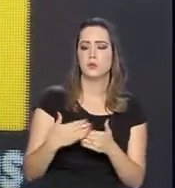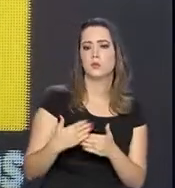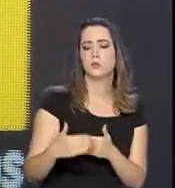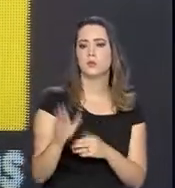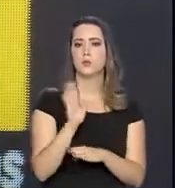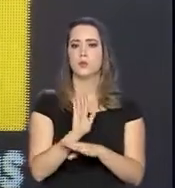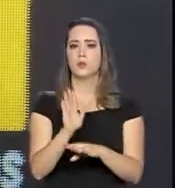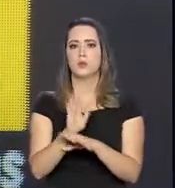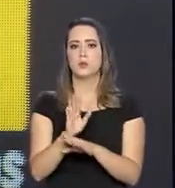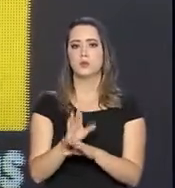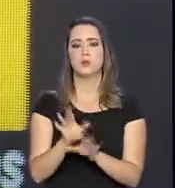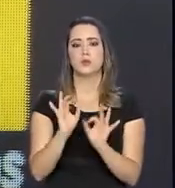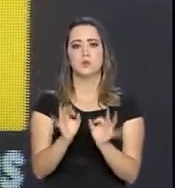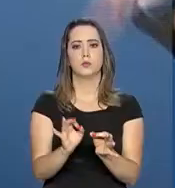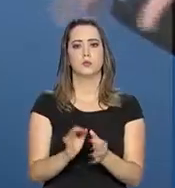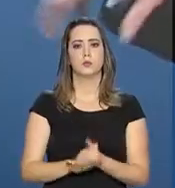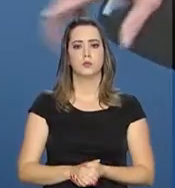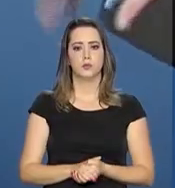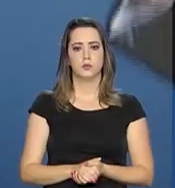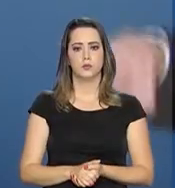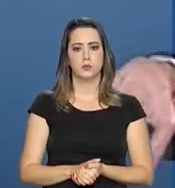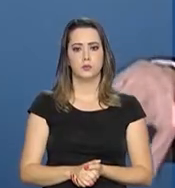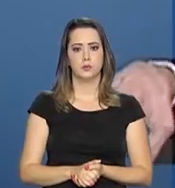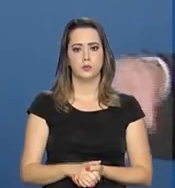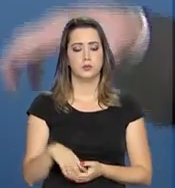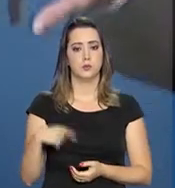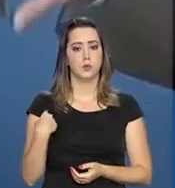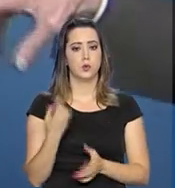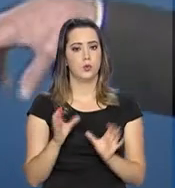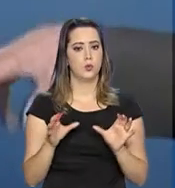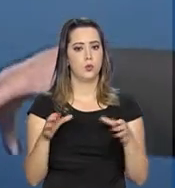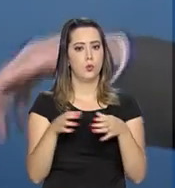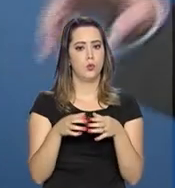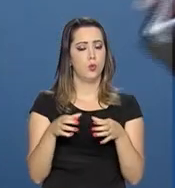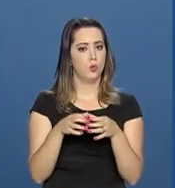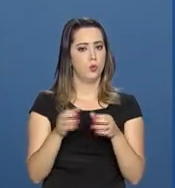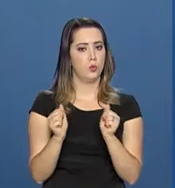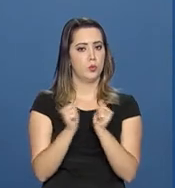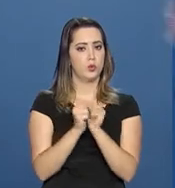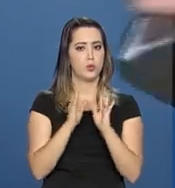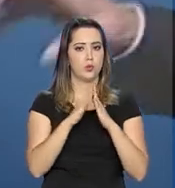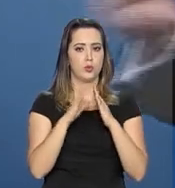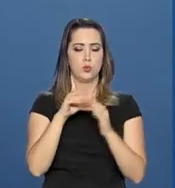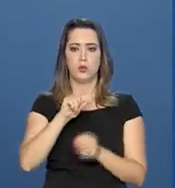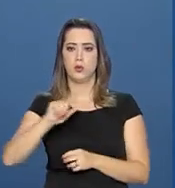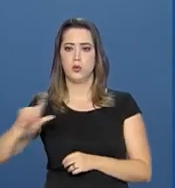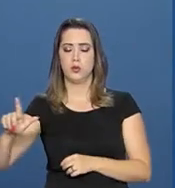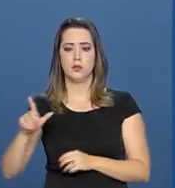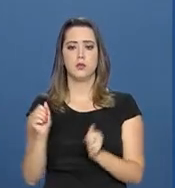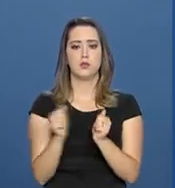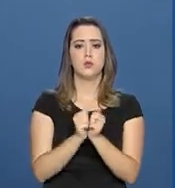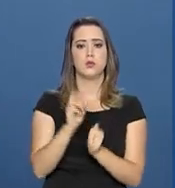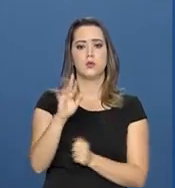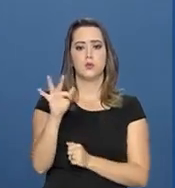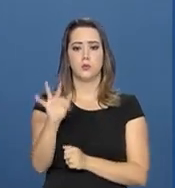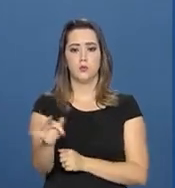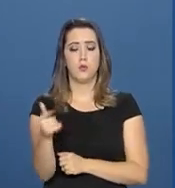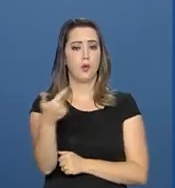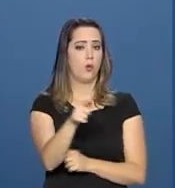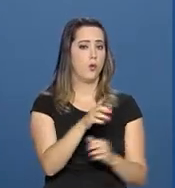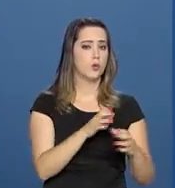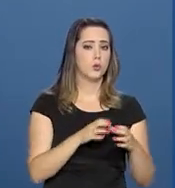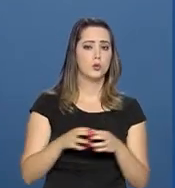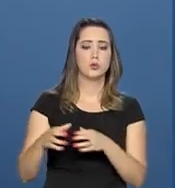contribuir para o acerto de contas. Vou formar um comitê integrado pela Casa Civil, pela Receita Federal e pelos outros